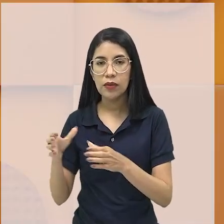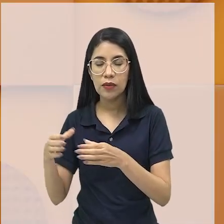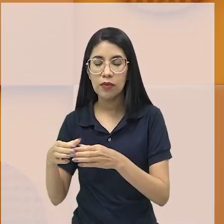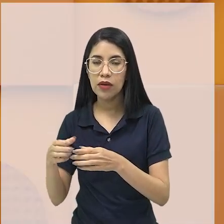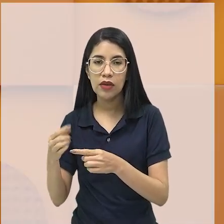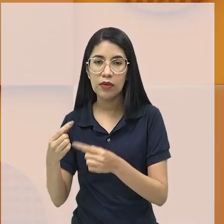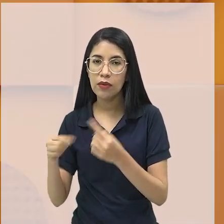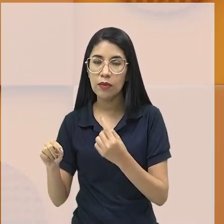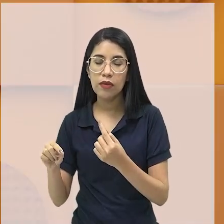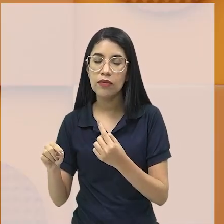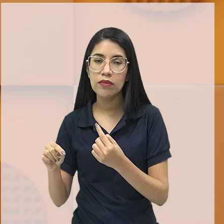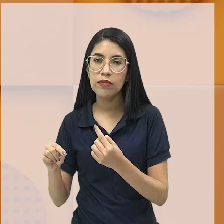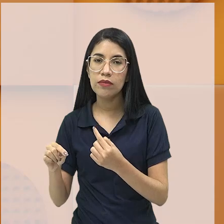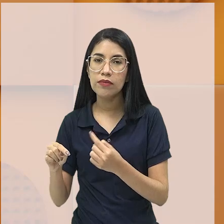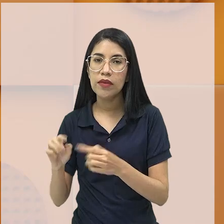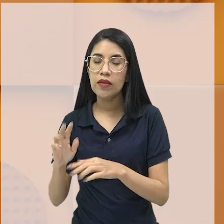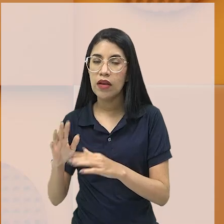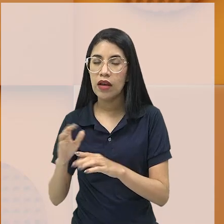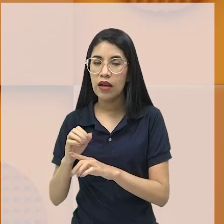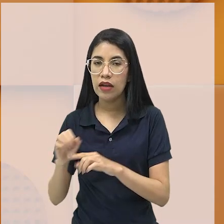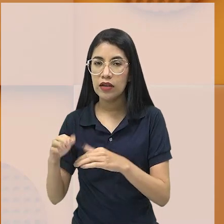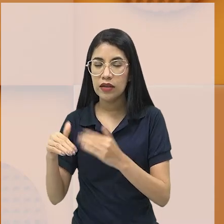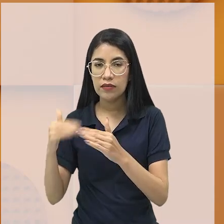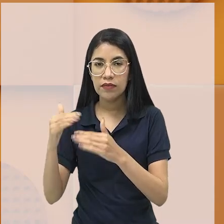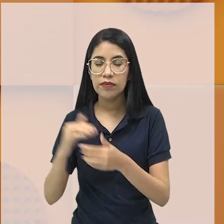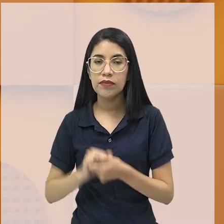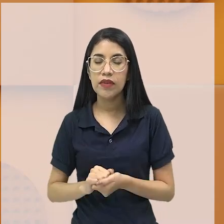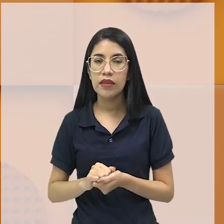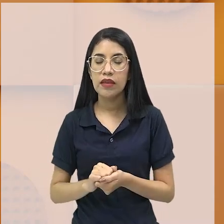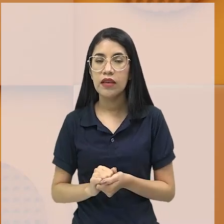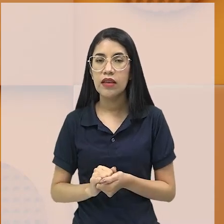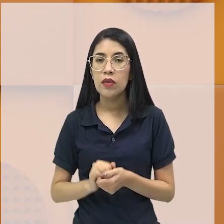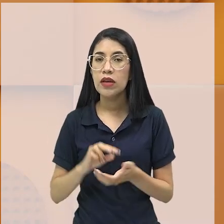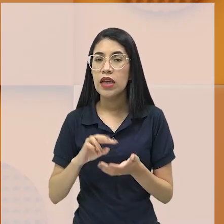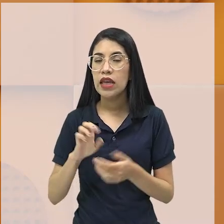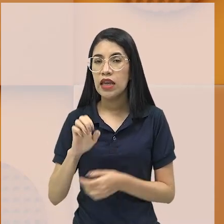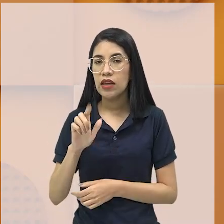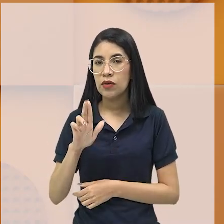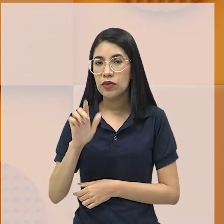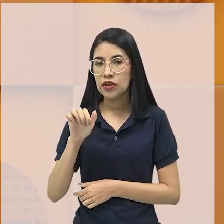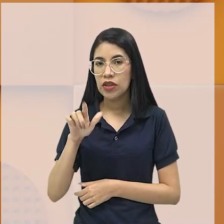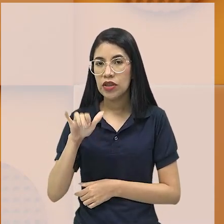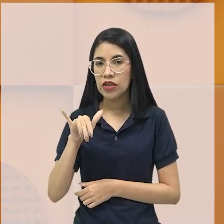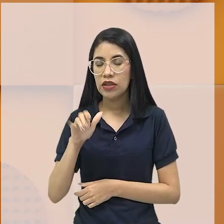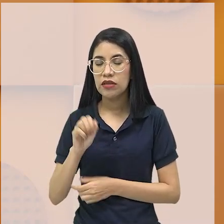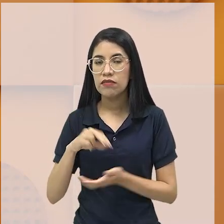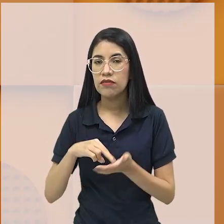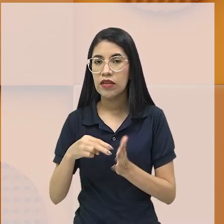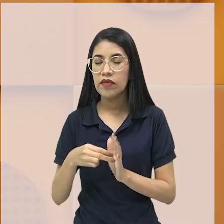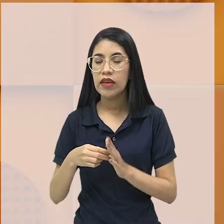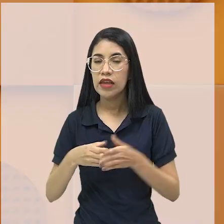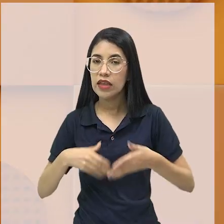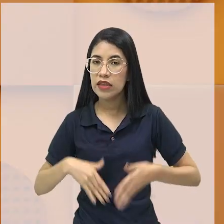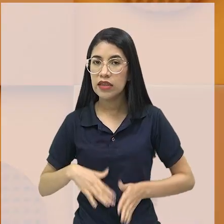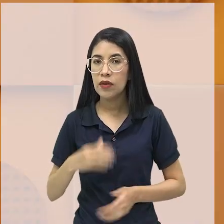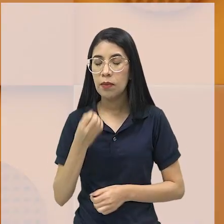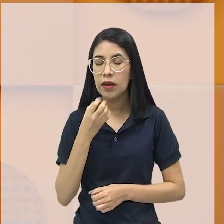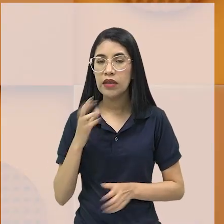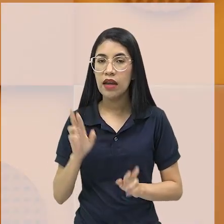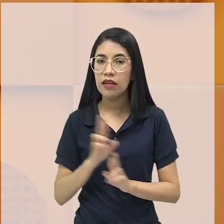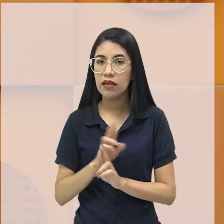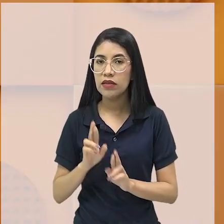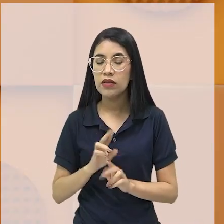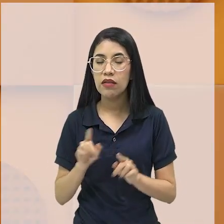que eugenia significa em grego bem-nascido, né? Então percebam que está atrelado a essa